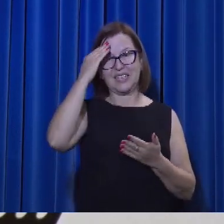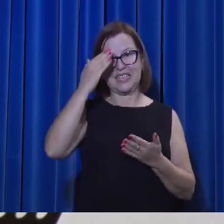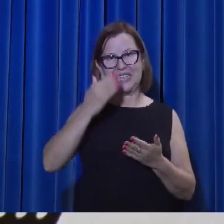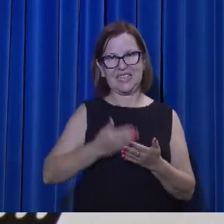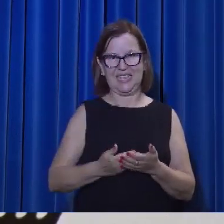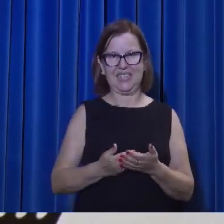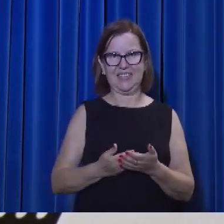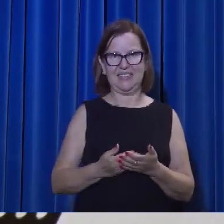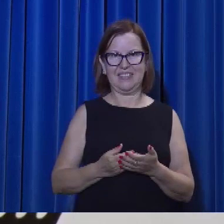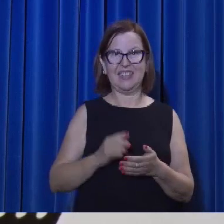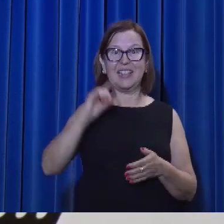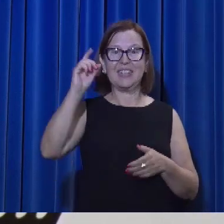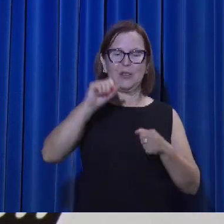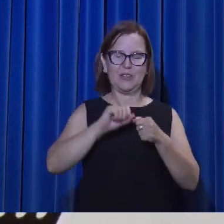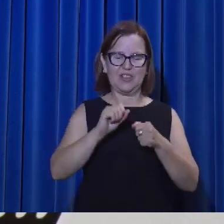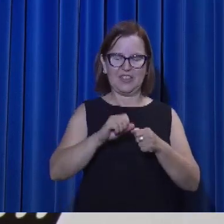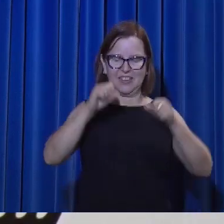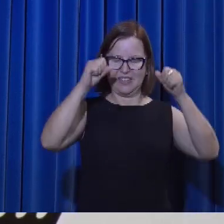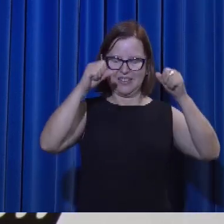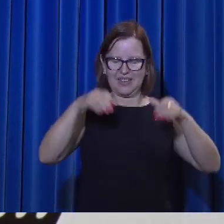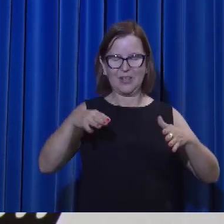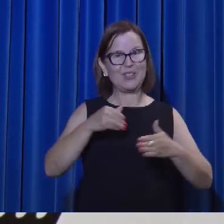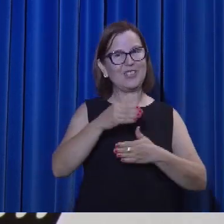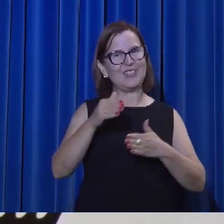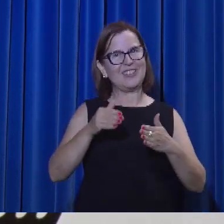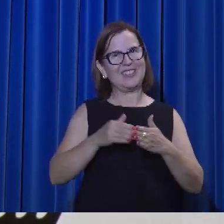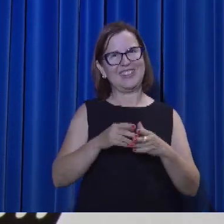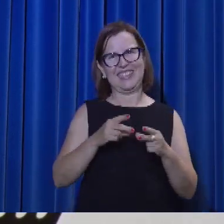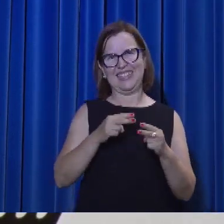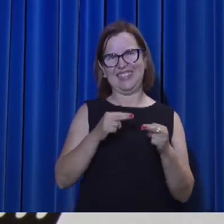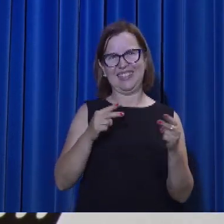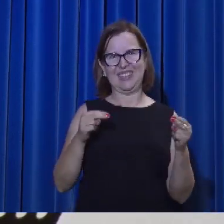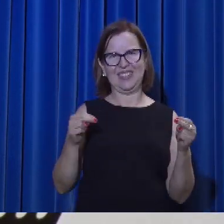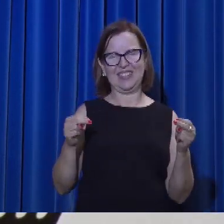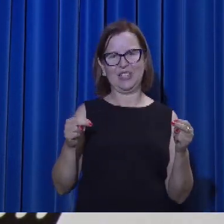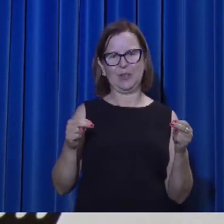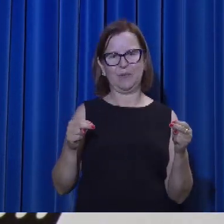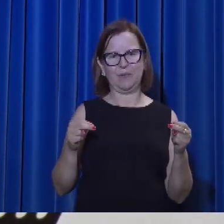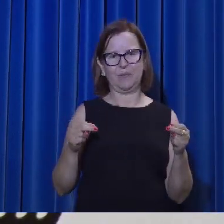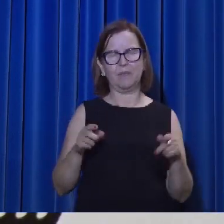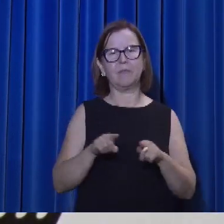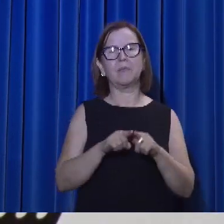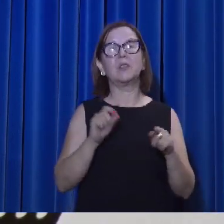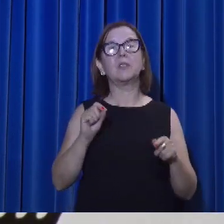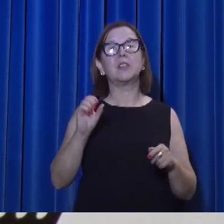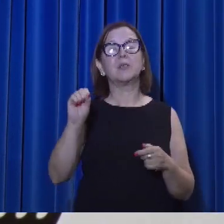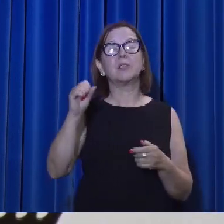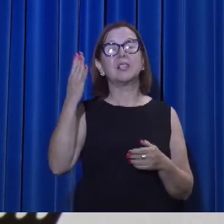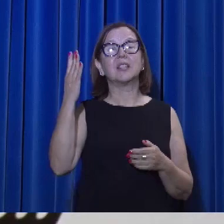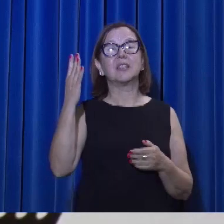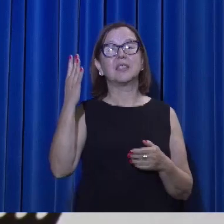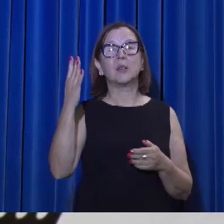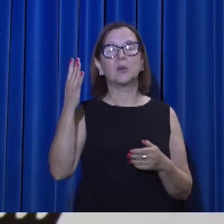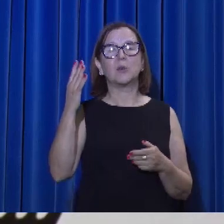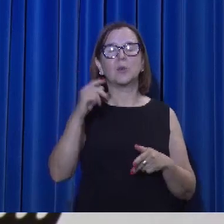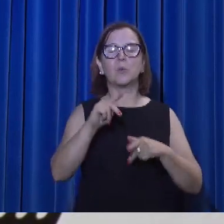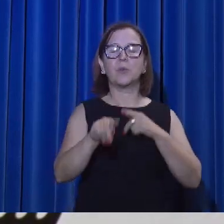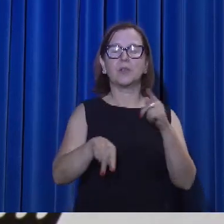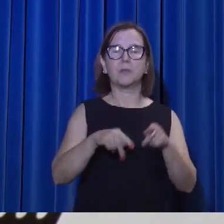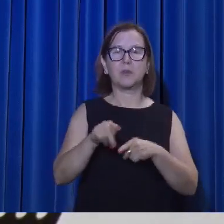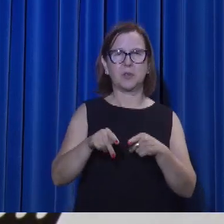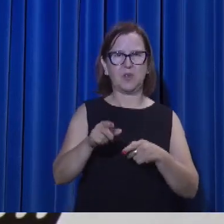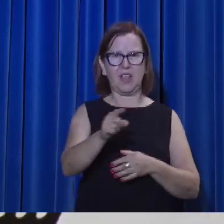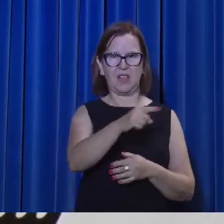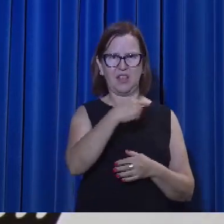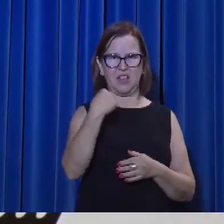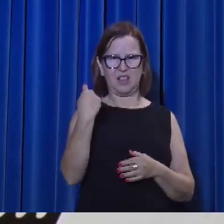como o Criador de todas as coisas. Mas o que aconteceu conosco, os homens, justamente